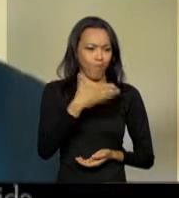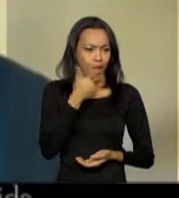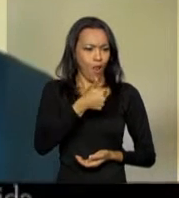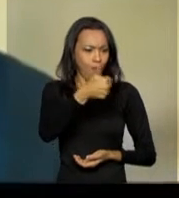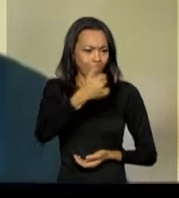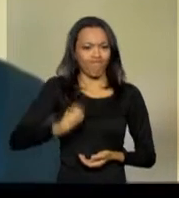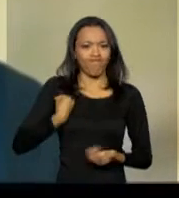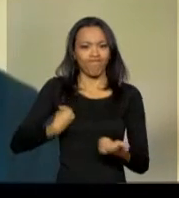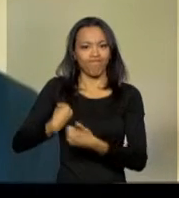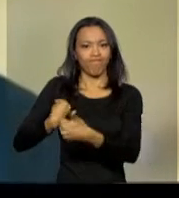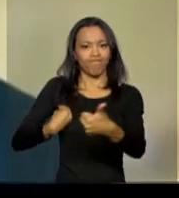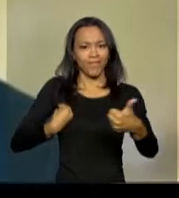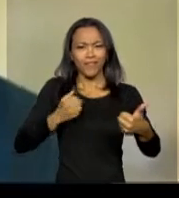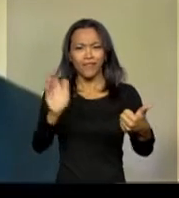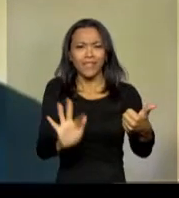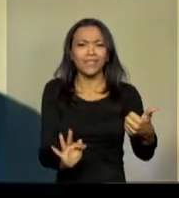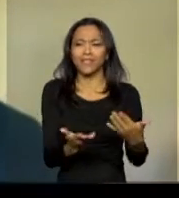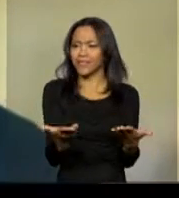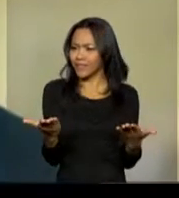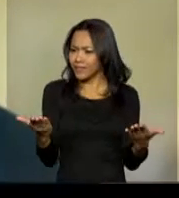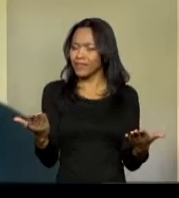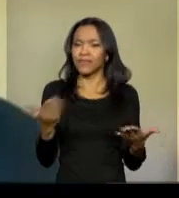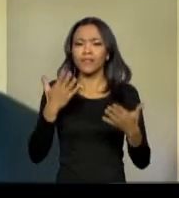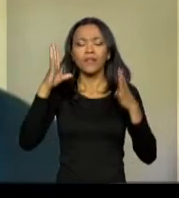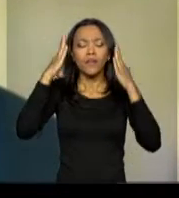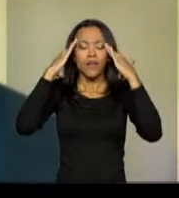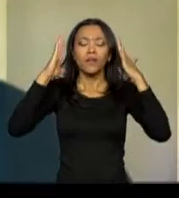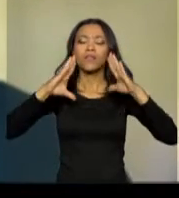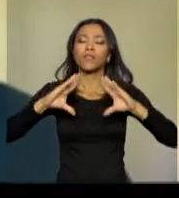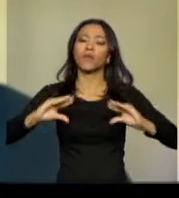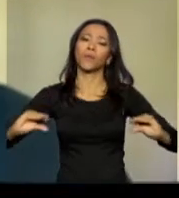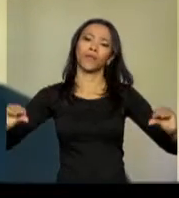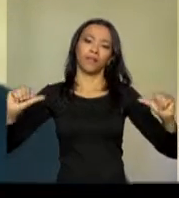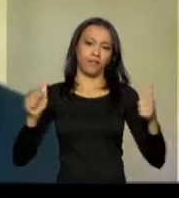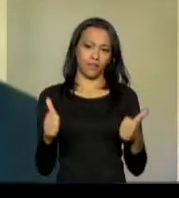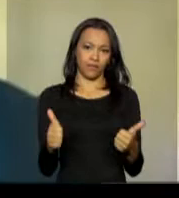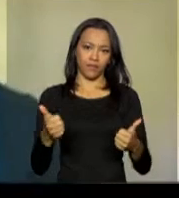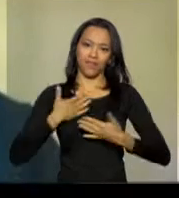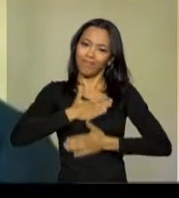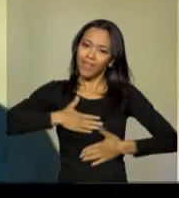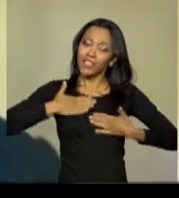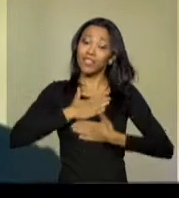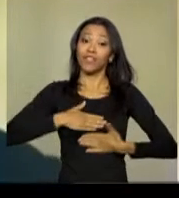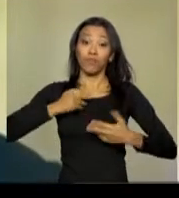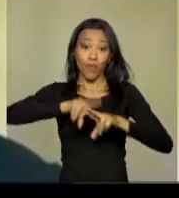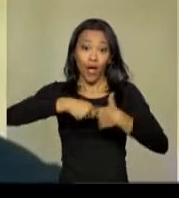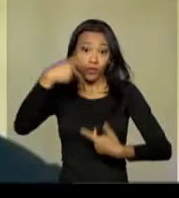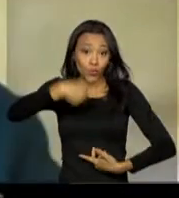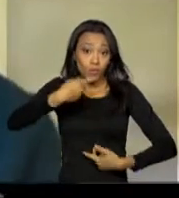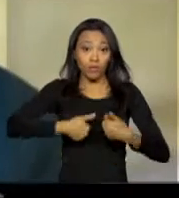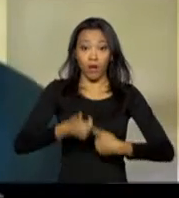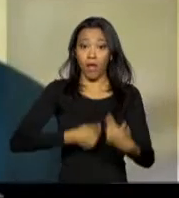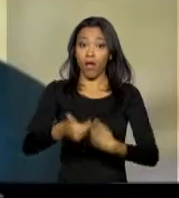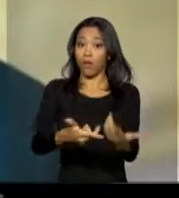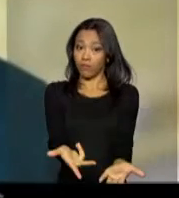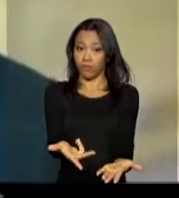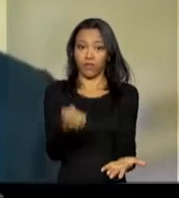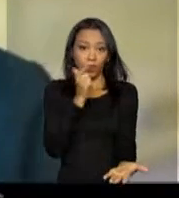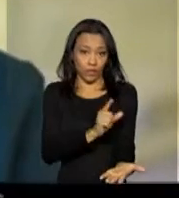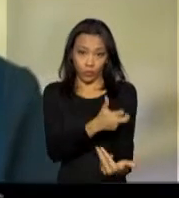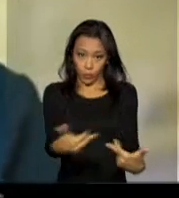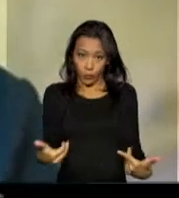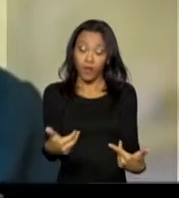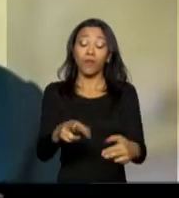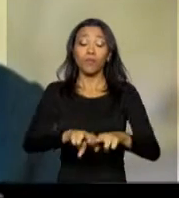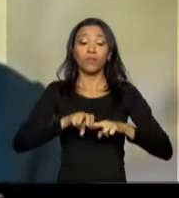vida, mais felizes, mais tranquilas e mais satisfeitas com o fruto do seu trabalho. Por isso,